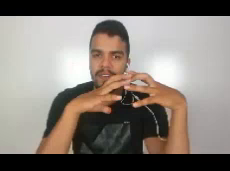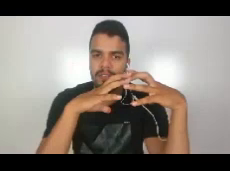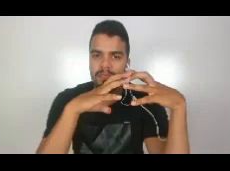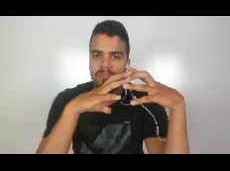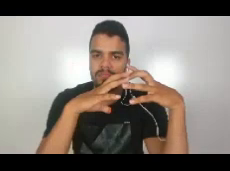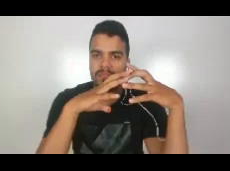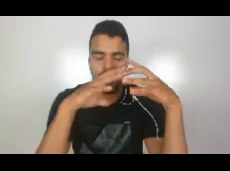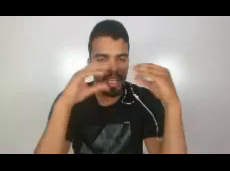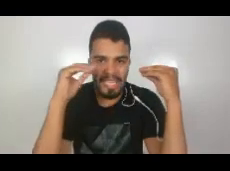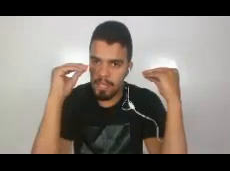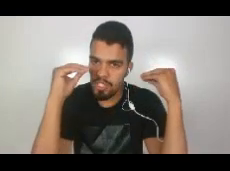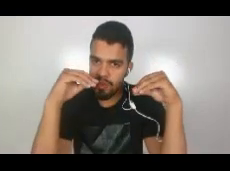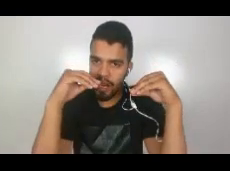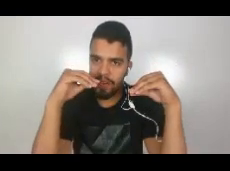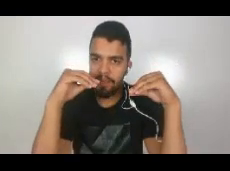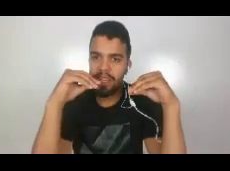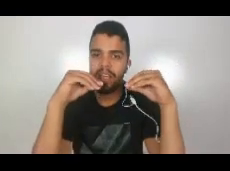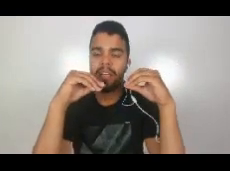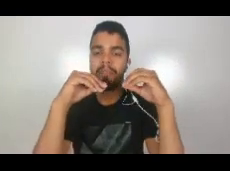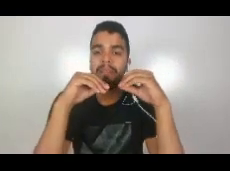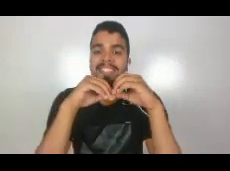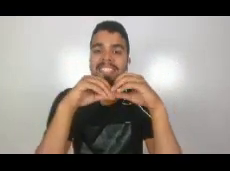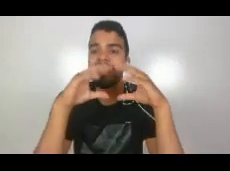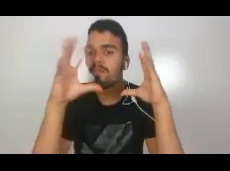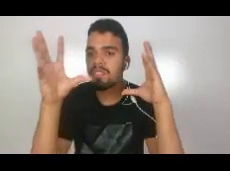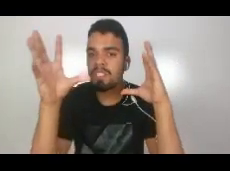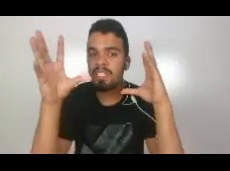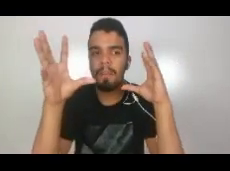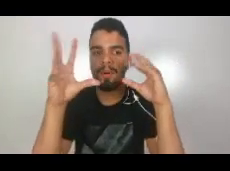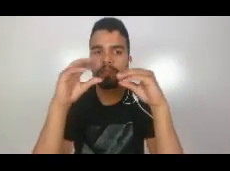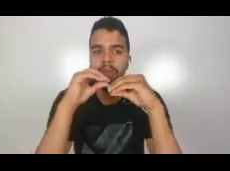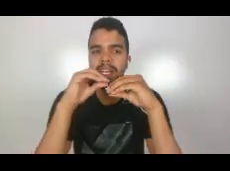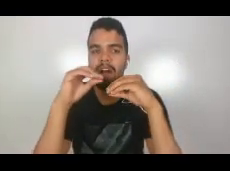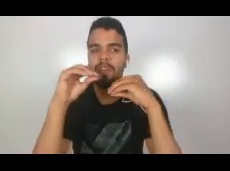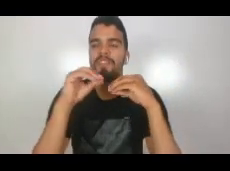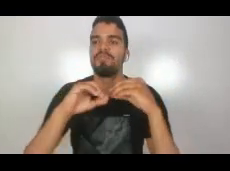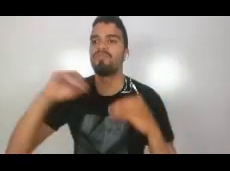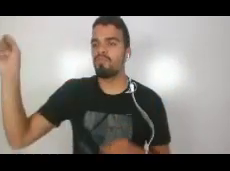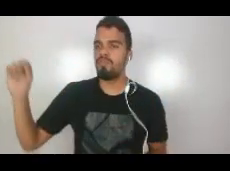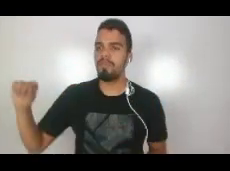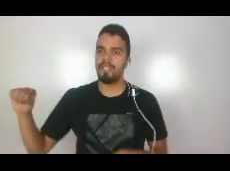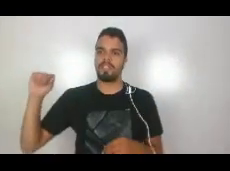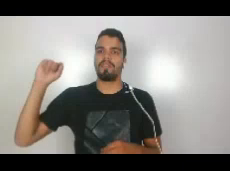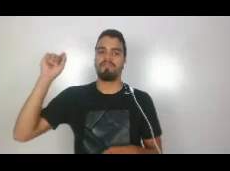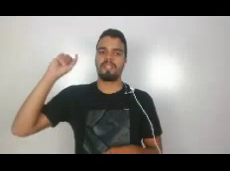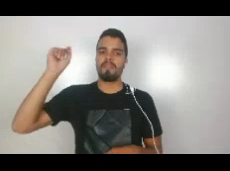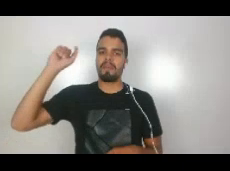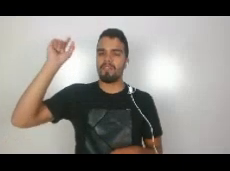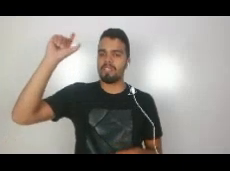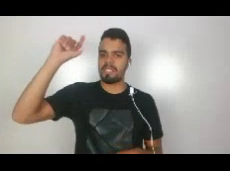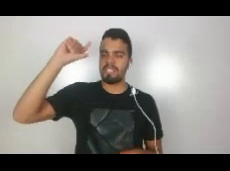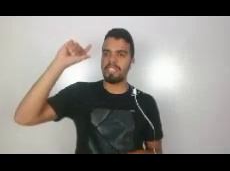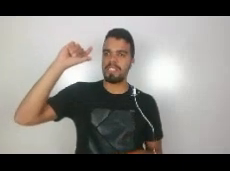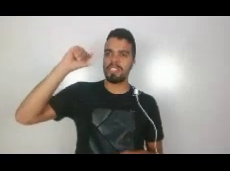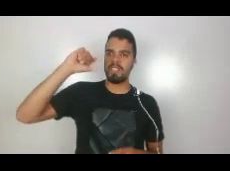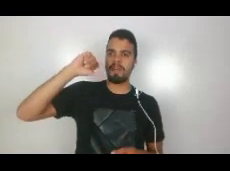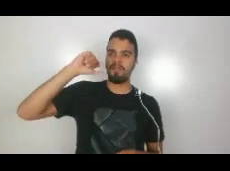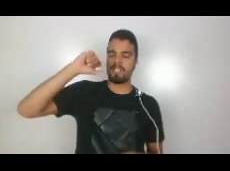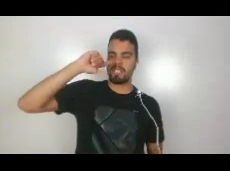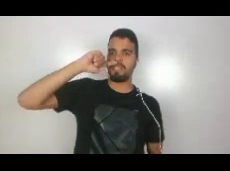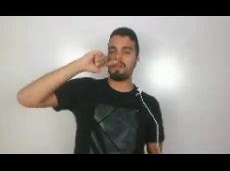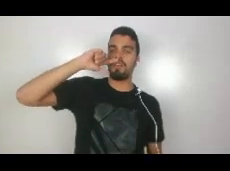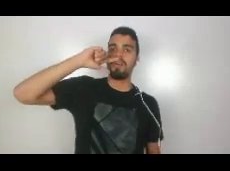para o AVA, diretamente no AVA, mas se não conseguir, ele pode publicar o vídeo no YouTube. Então, tem uma contazinha, a